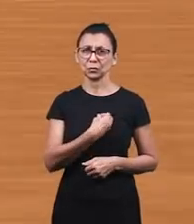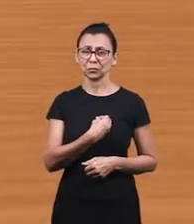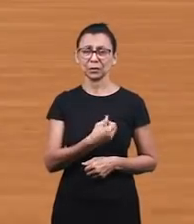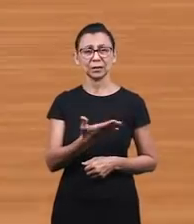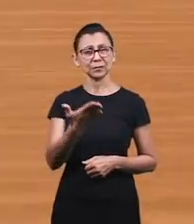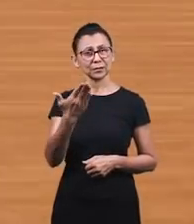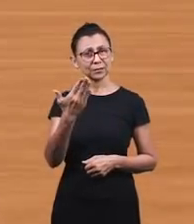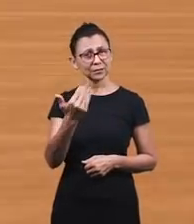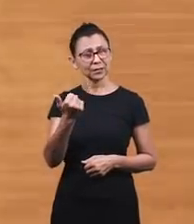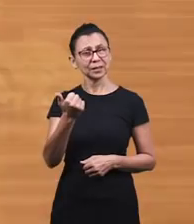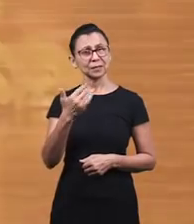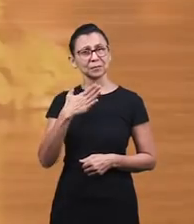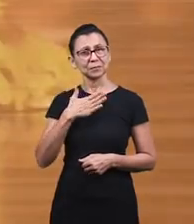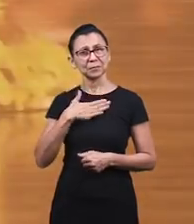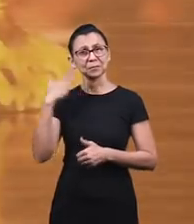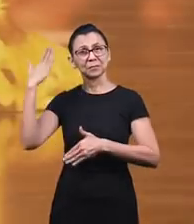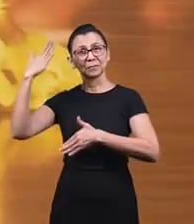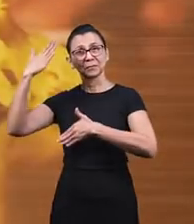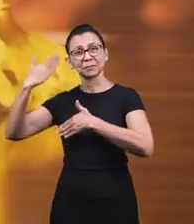vem.